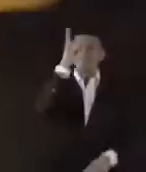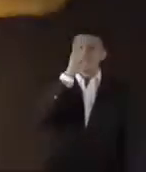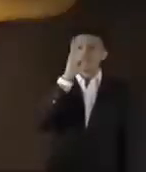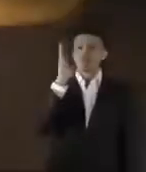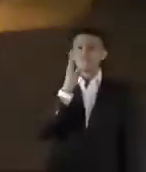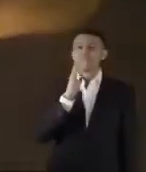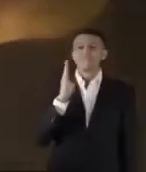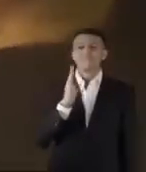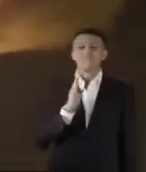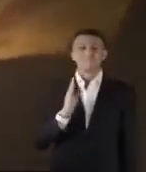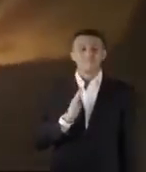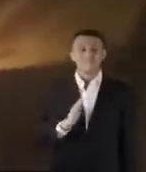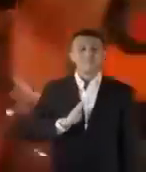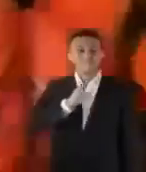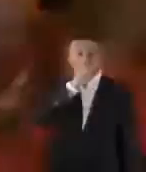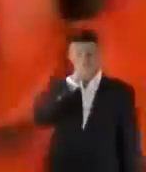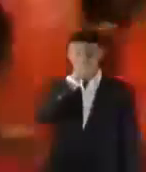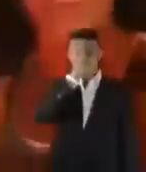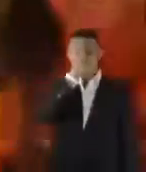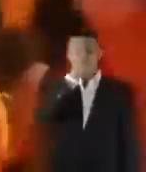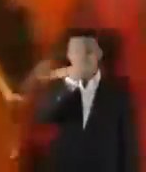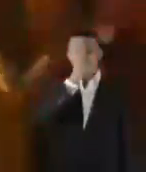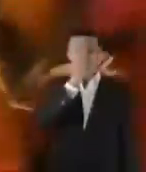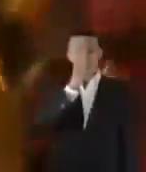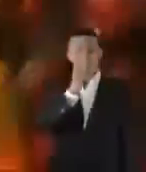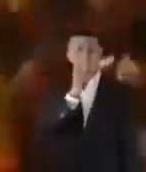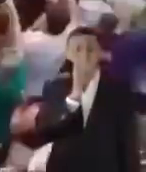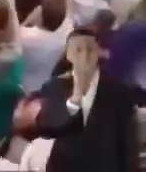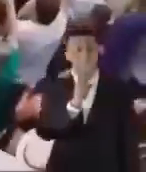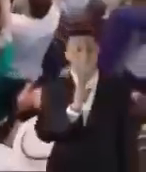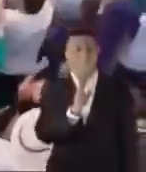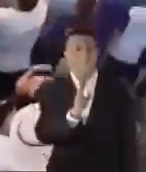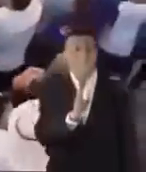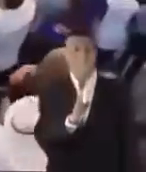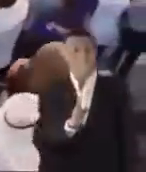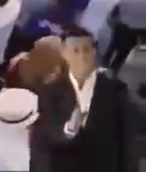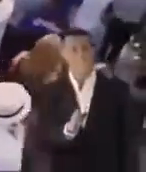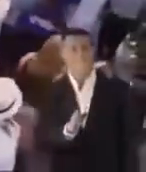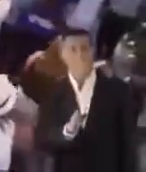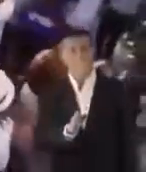de todos e o nosso Brasil acima de